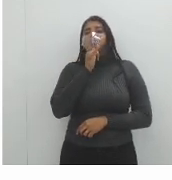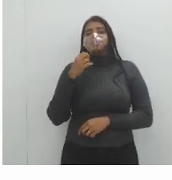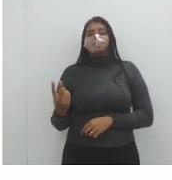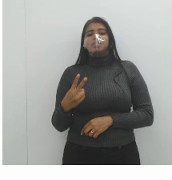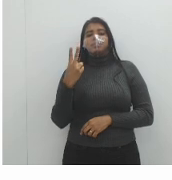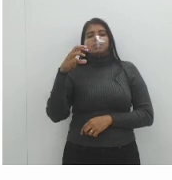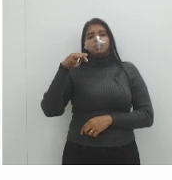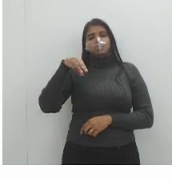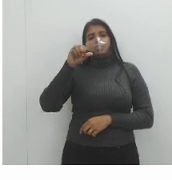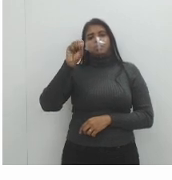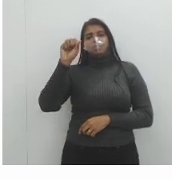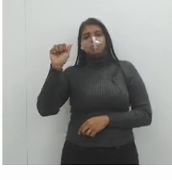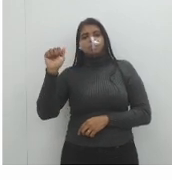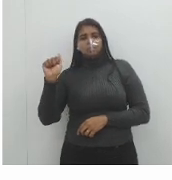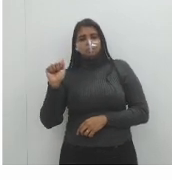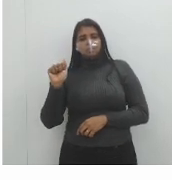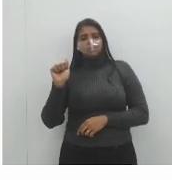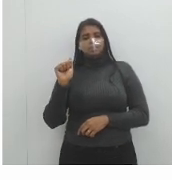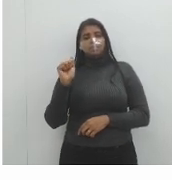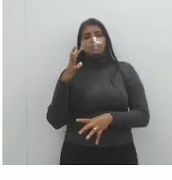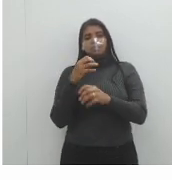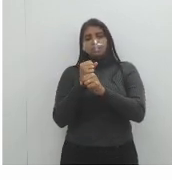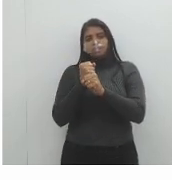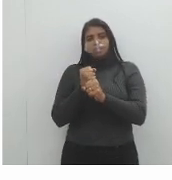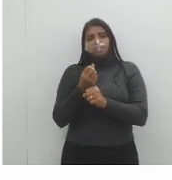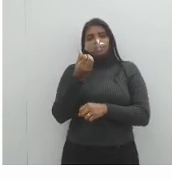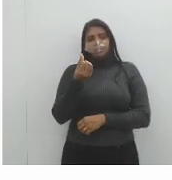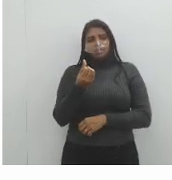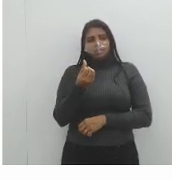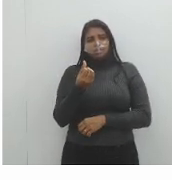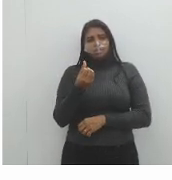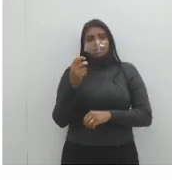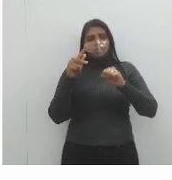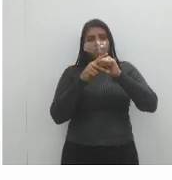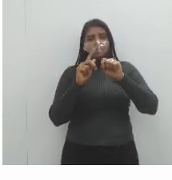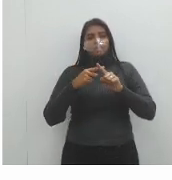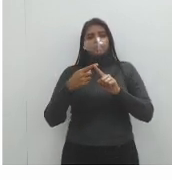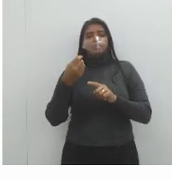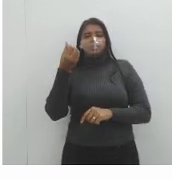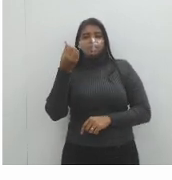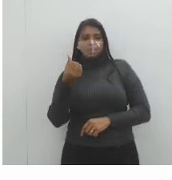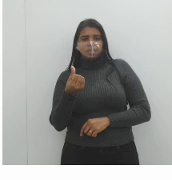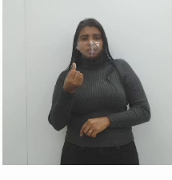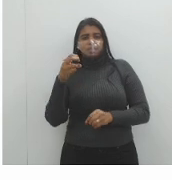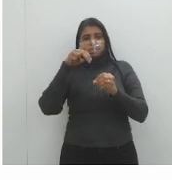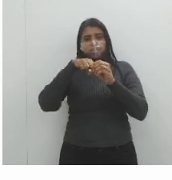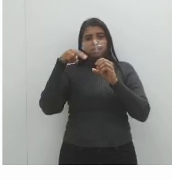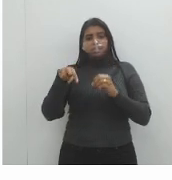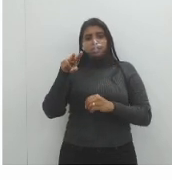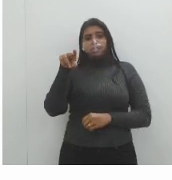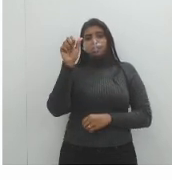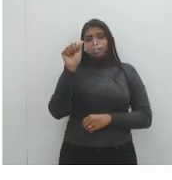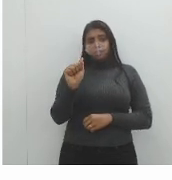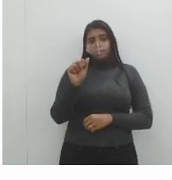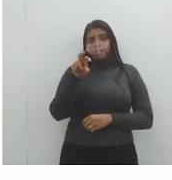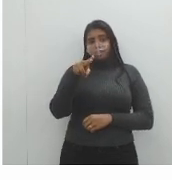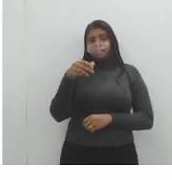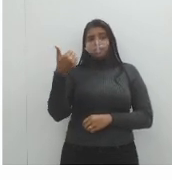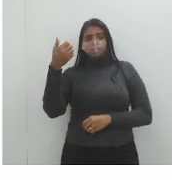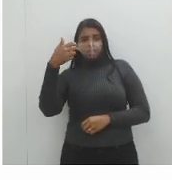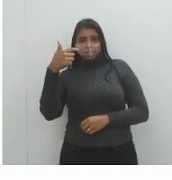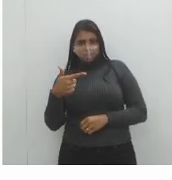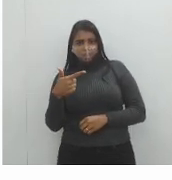da massa é, contando aqui, ó, 6 prótons mais 6 nêutrons, eu vou ter o valor da massa igual a 12,